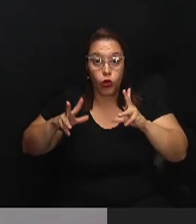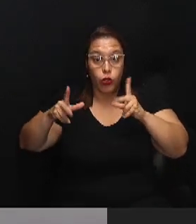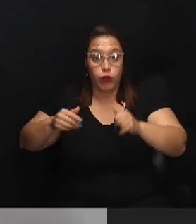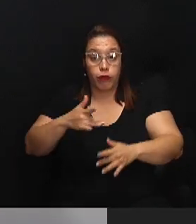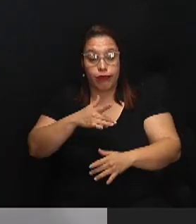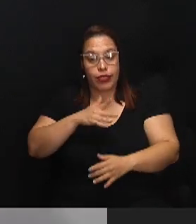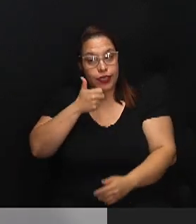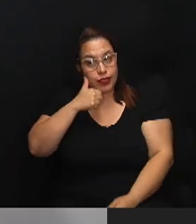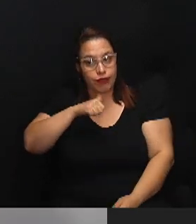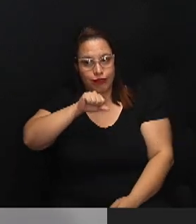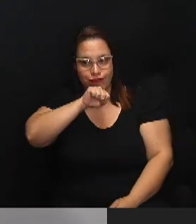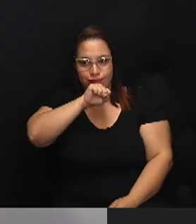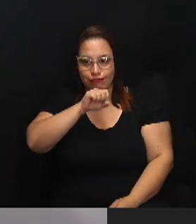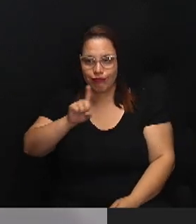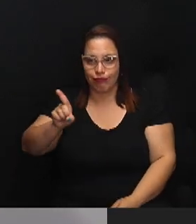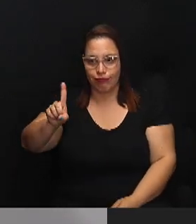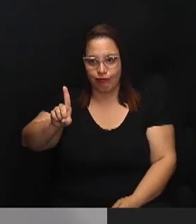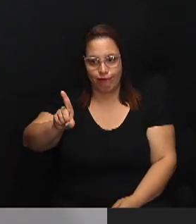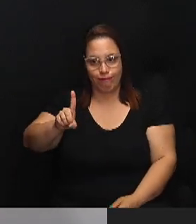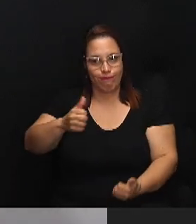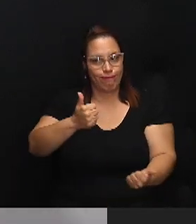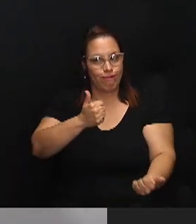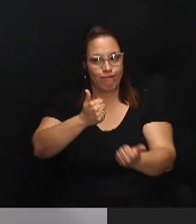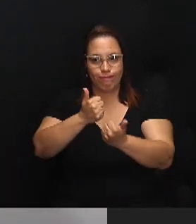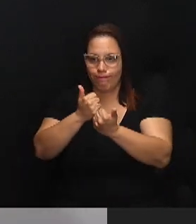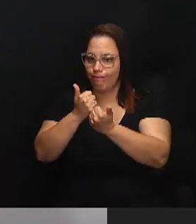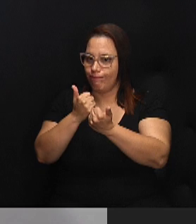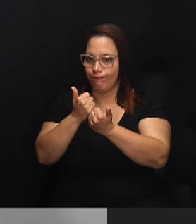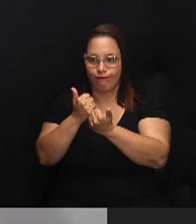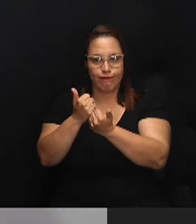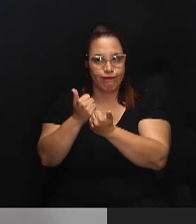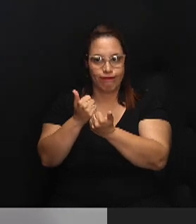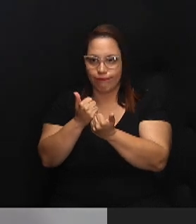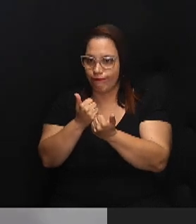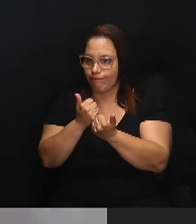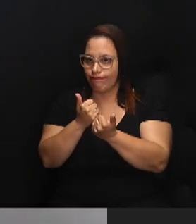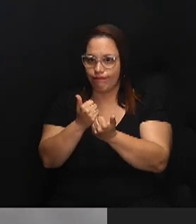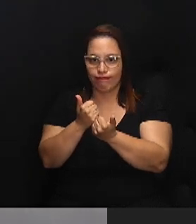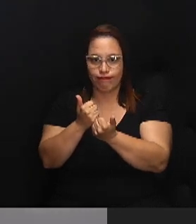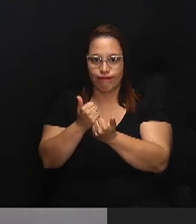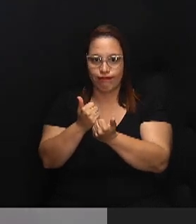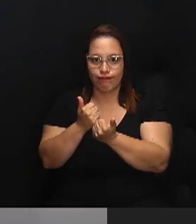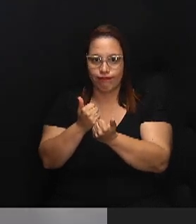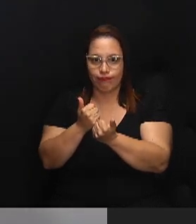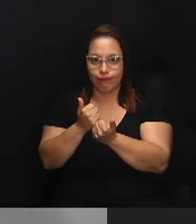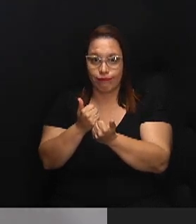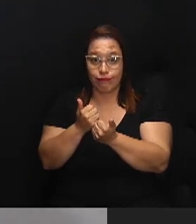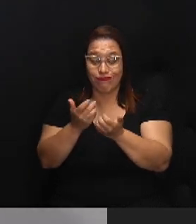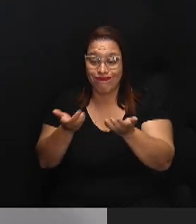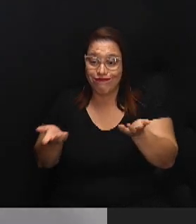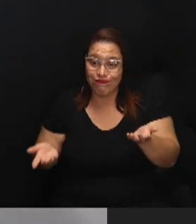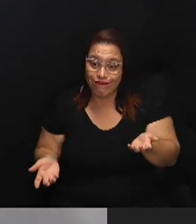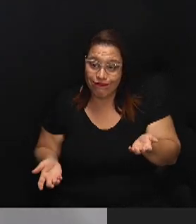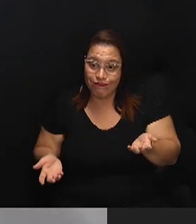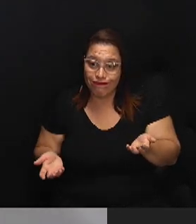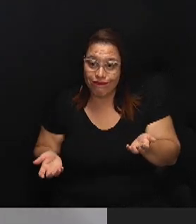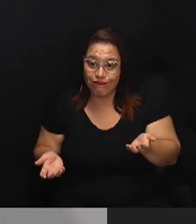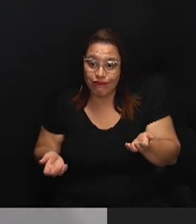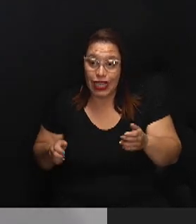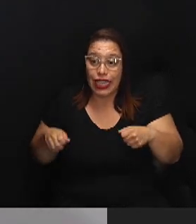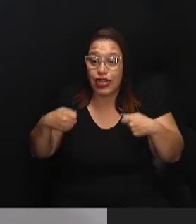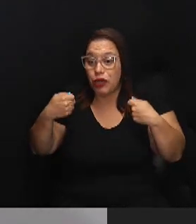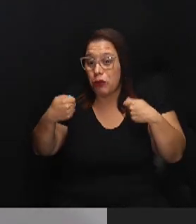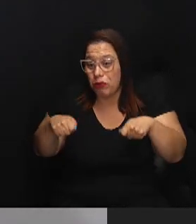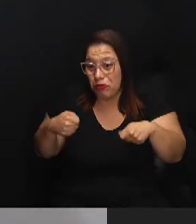mãe, mas ele não é rede de apoio, né, e a gente vê que